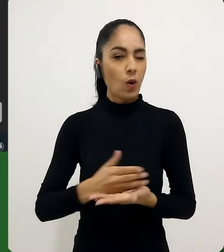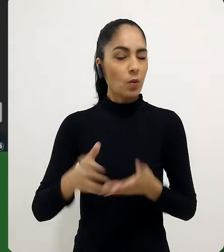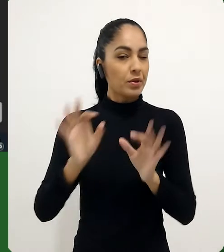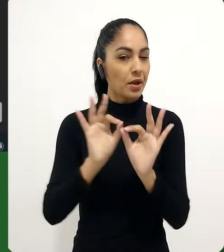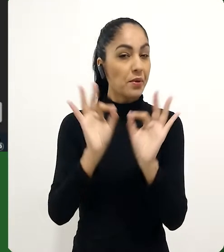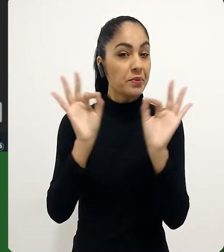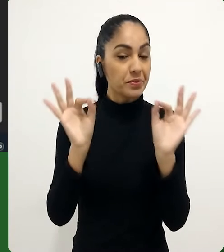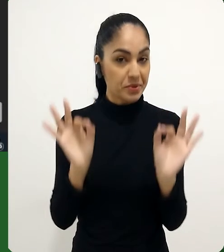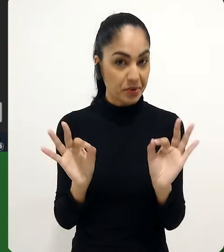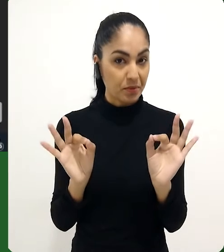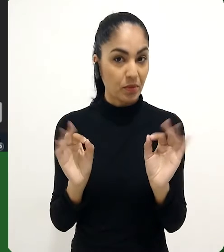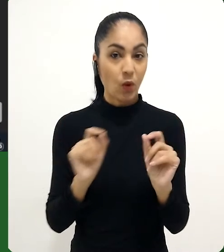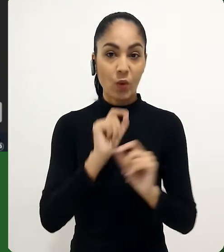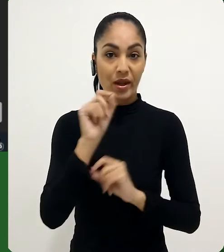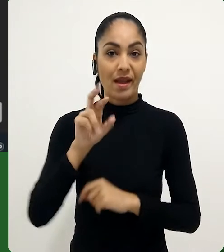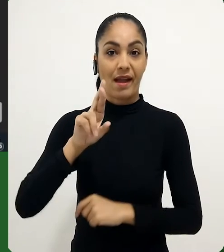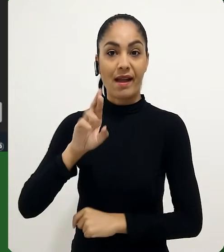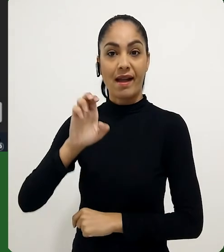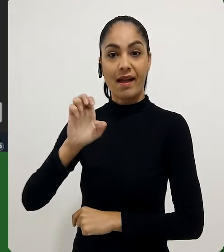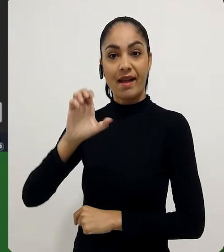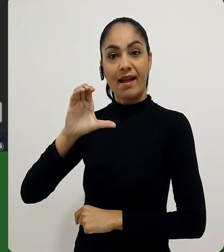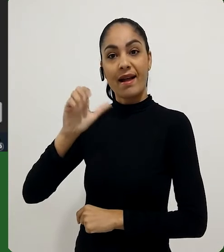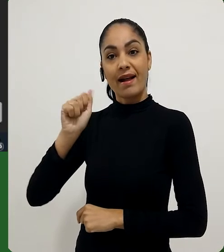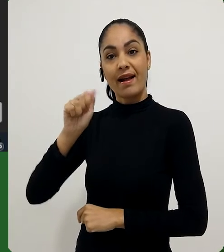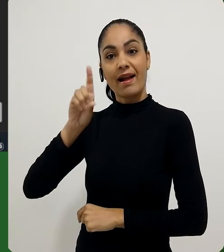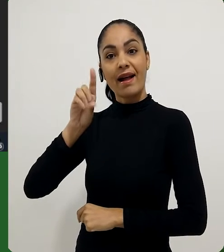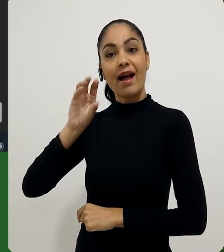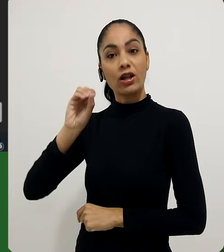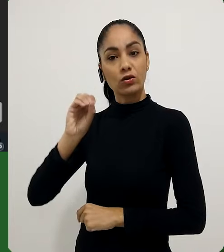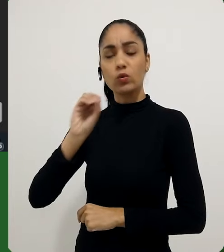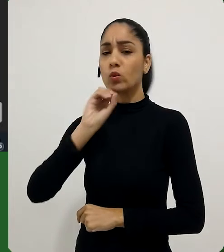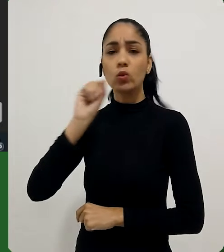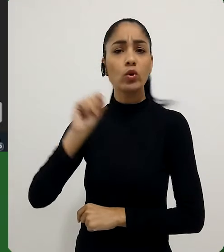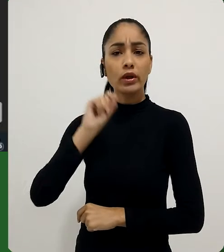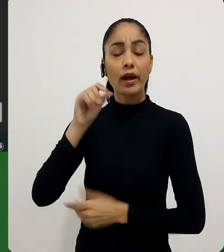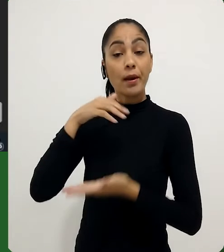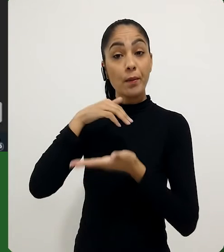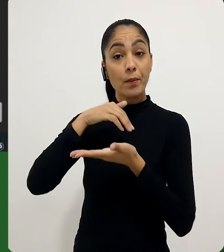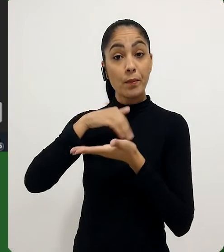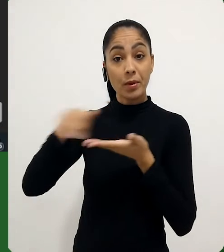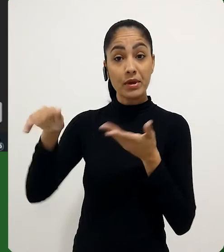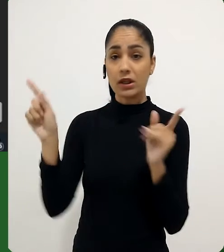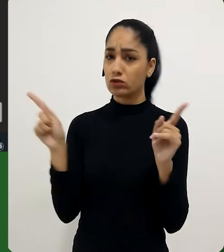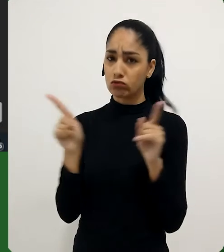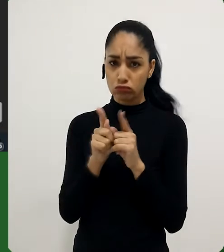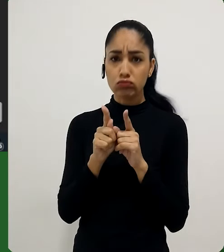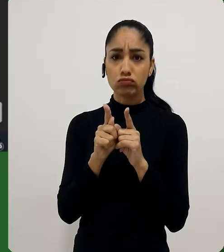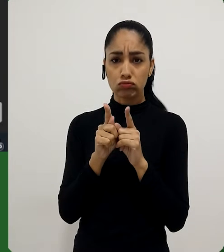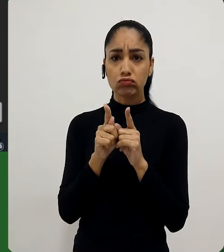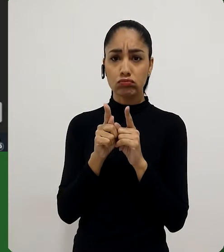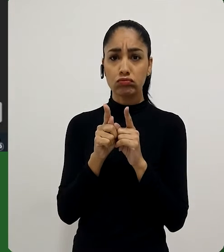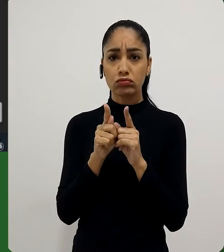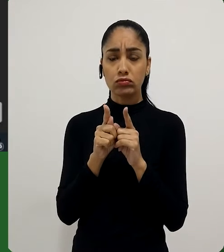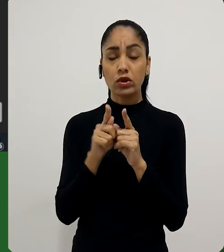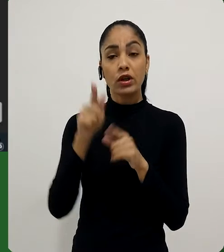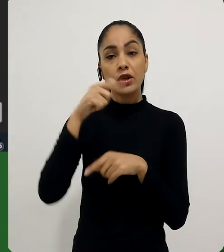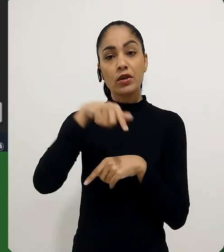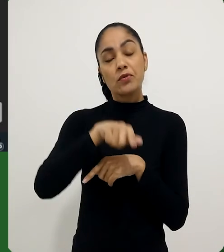públicos. Vamos começar com o mais simples de todos, que é o recado, né? O recado, o que que é? Uma